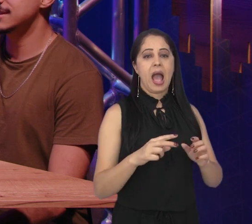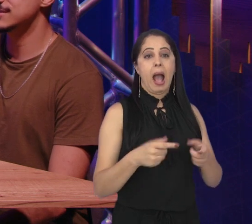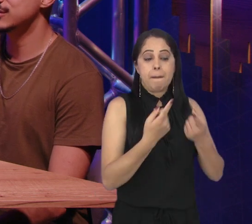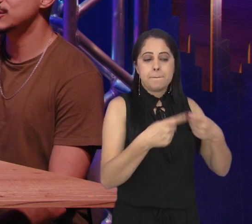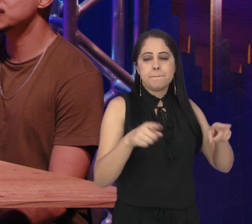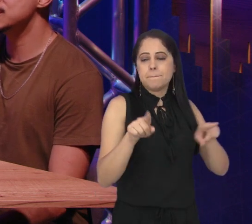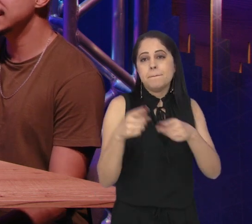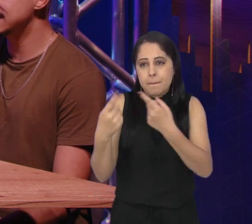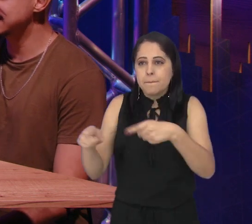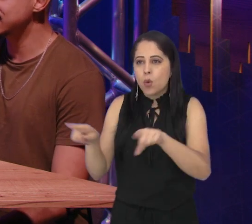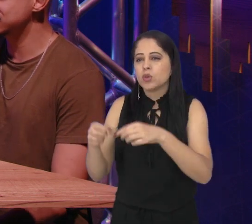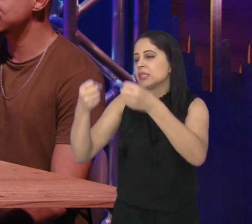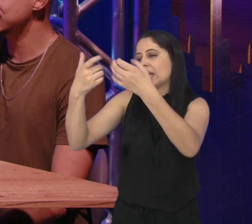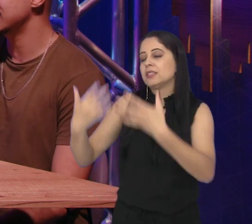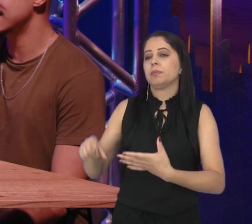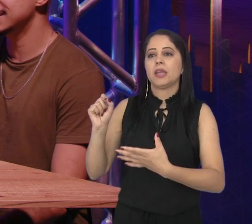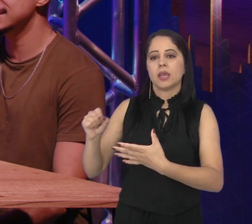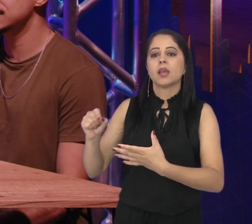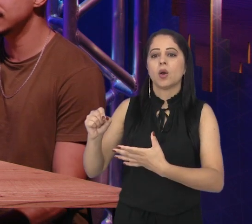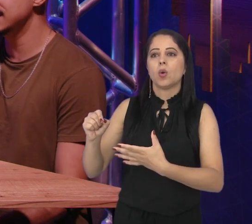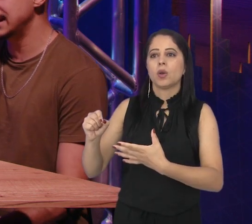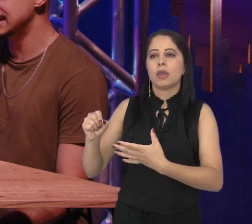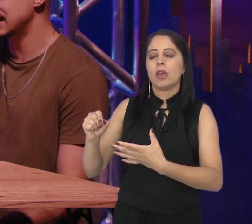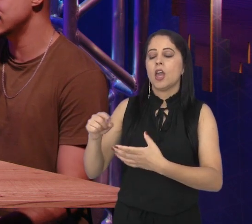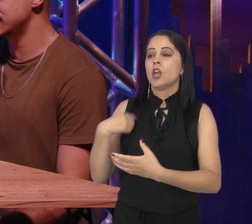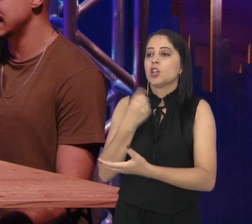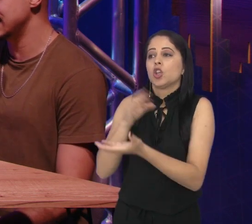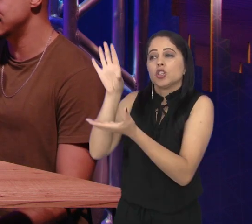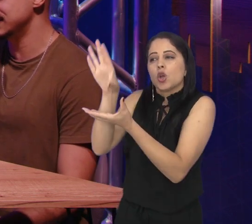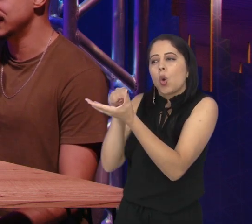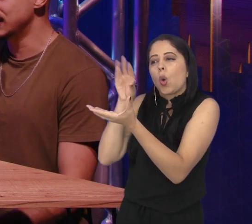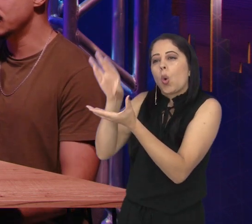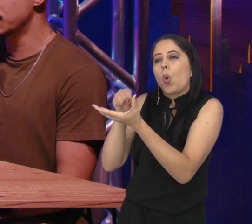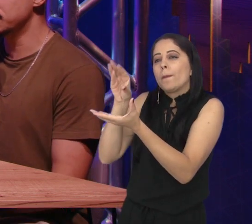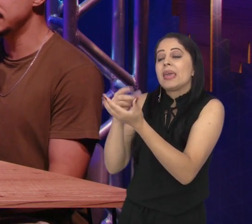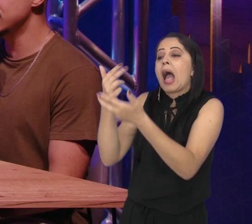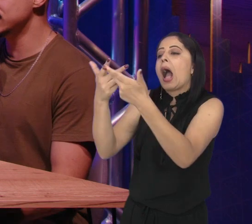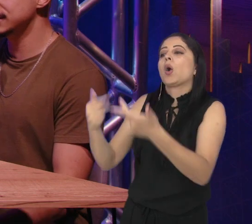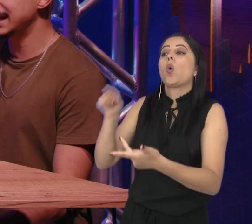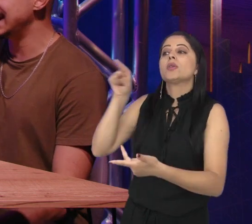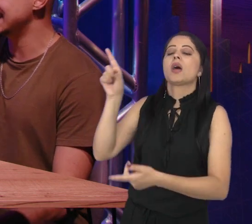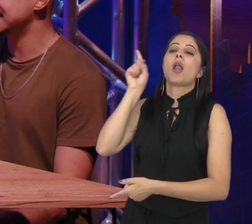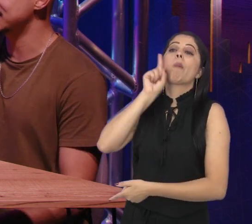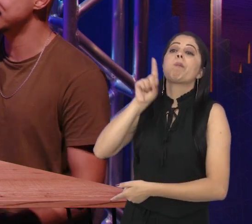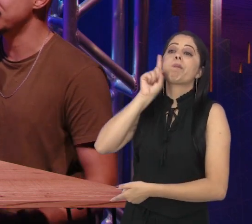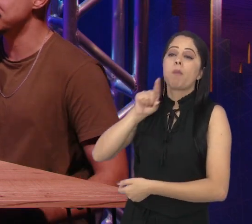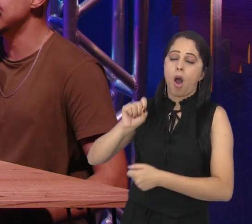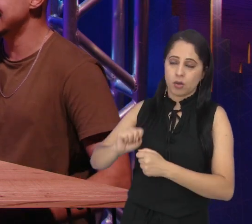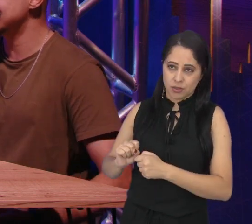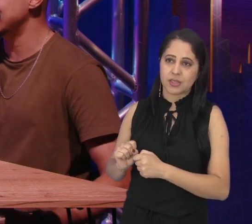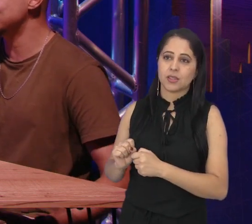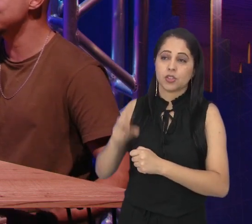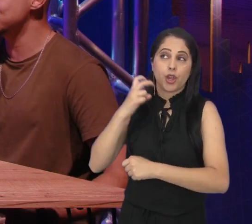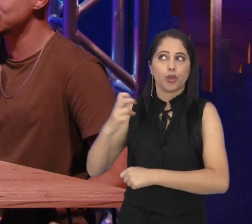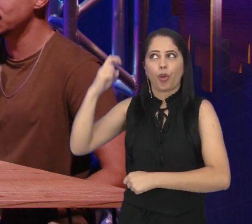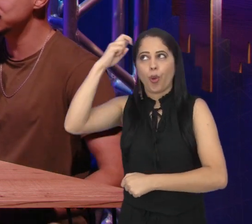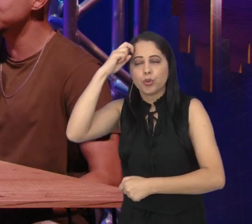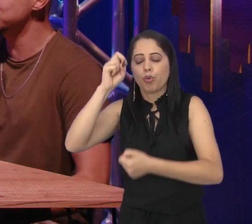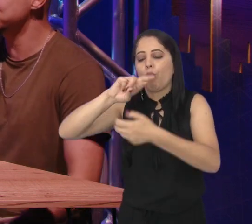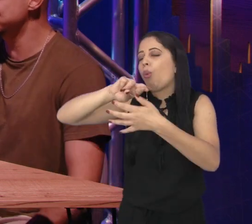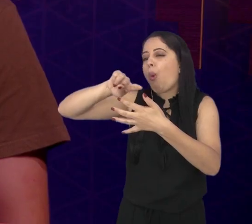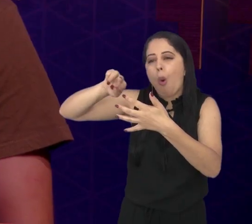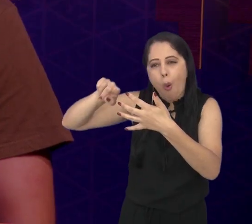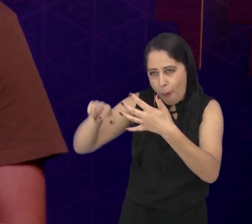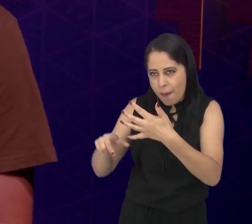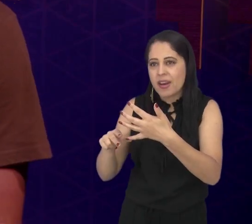disso, né? Falam dos enlatados que chegaram aqui. Não é enlatados, sei lá, de um milho na lata. É os enlatados do